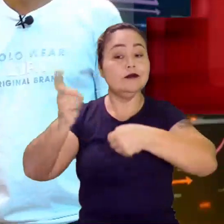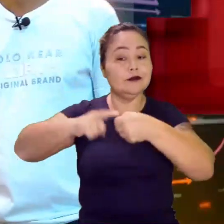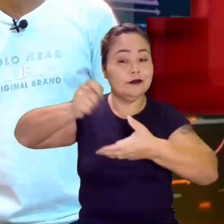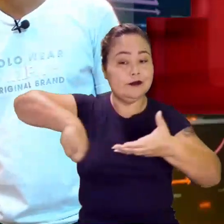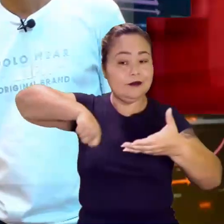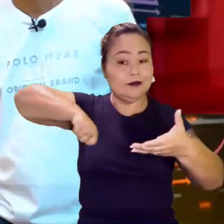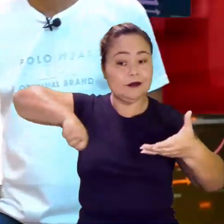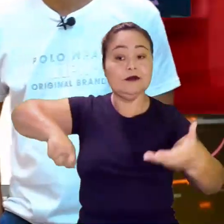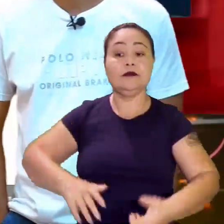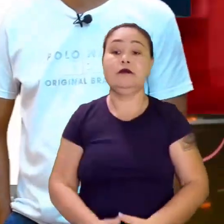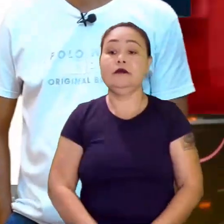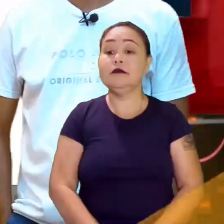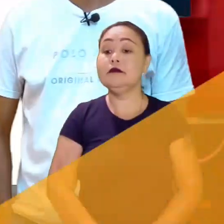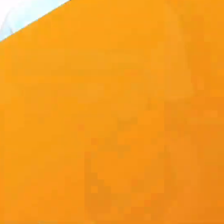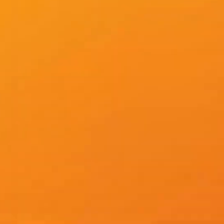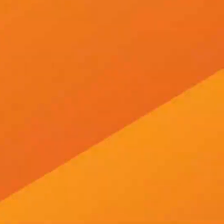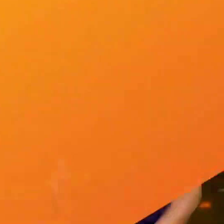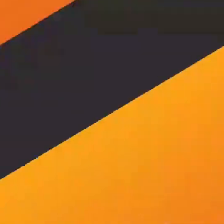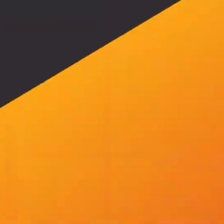com as correções.